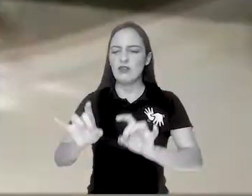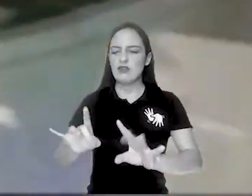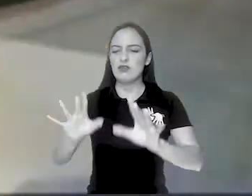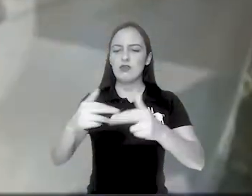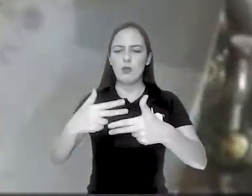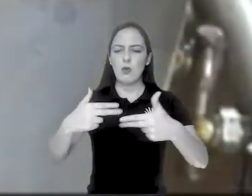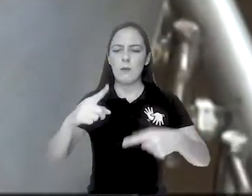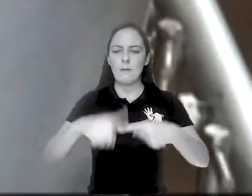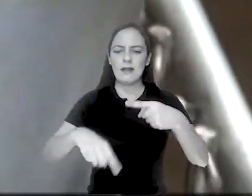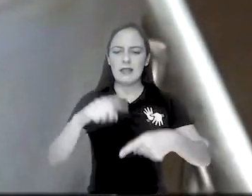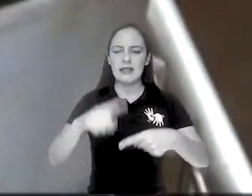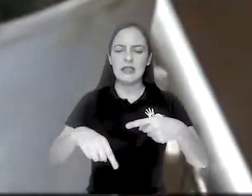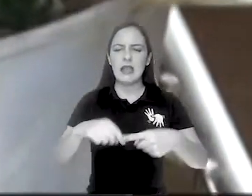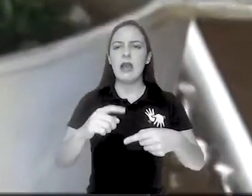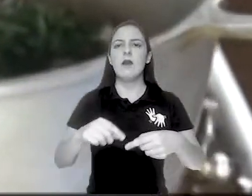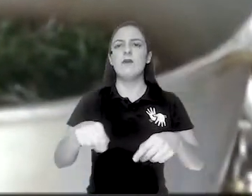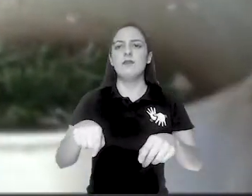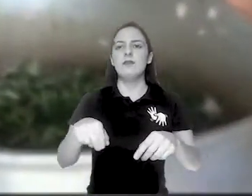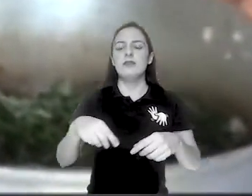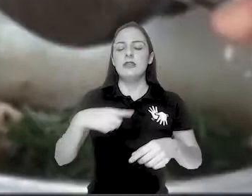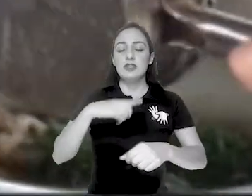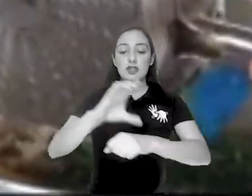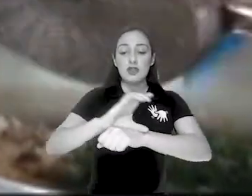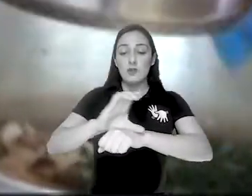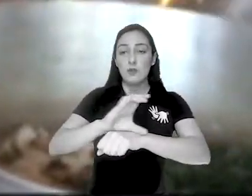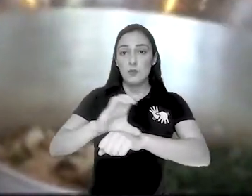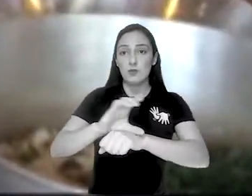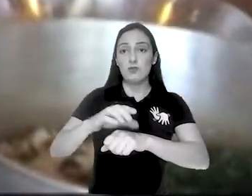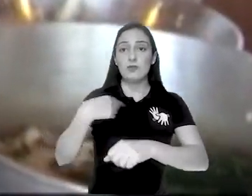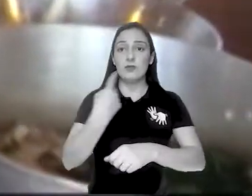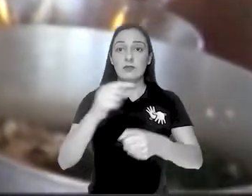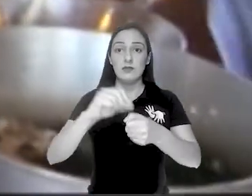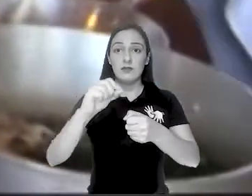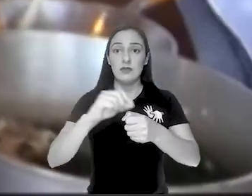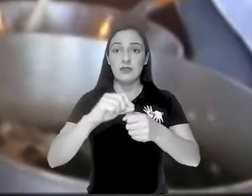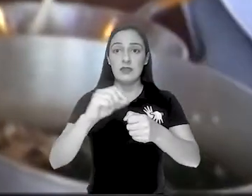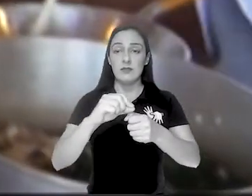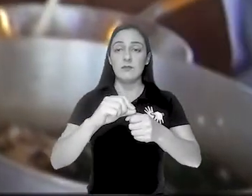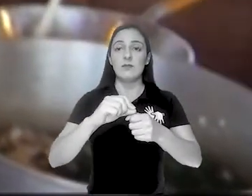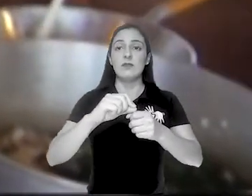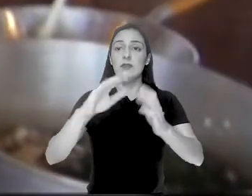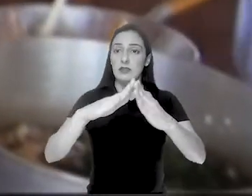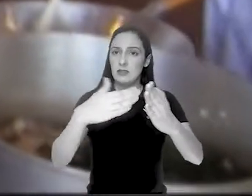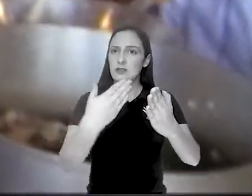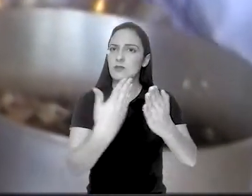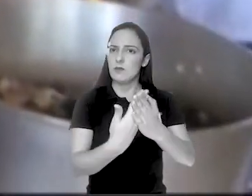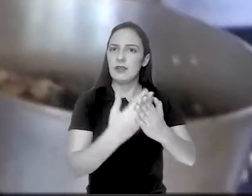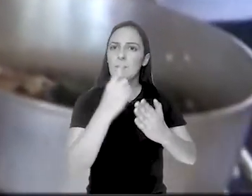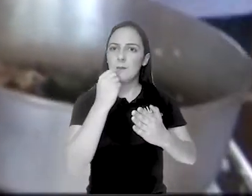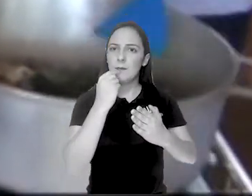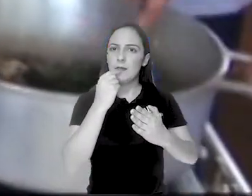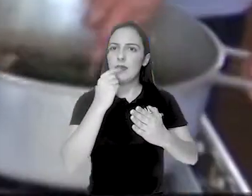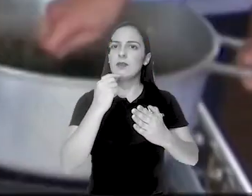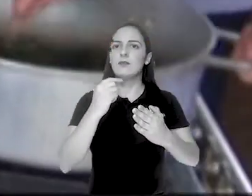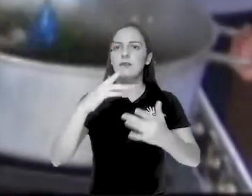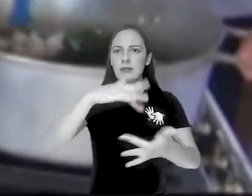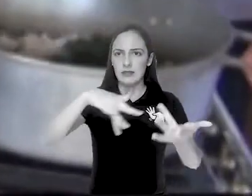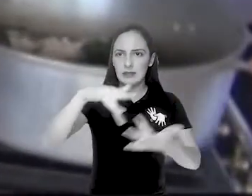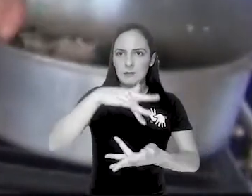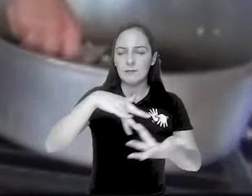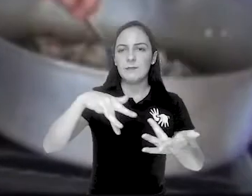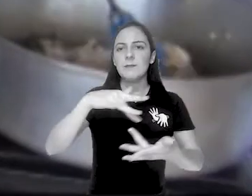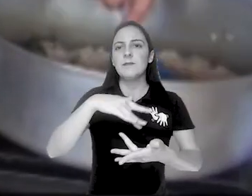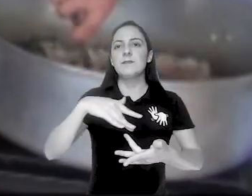artesanato. Fizemos oficinas na escola, usamos a escola, que é central, né? É na praça praticamente a escola.